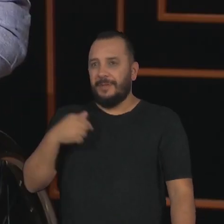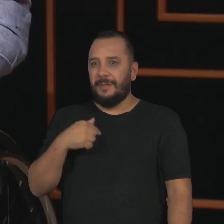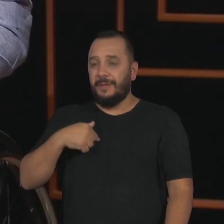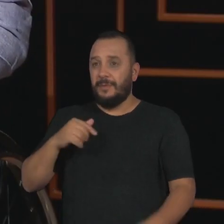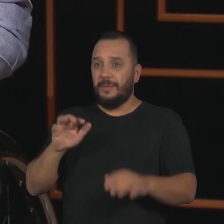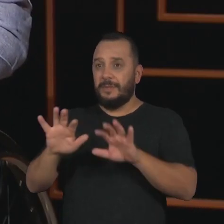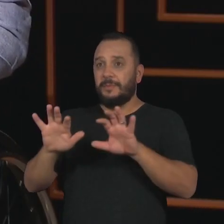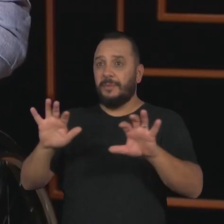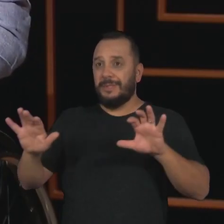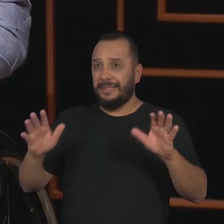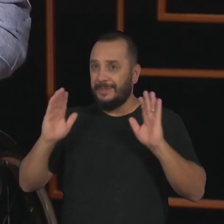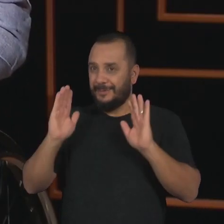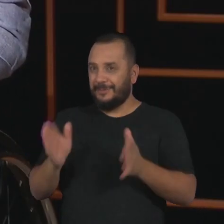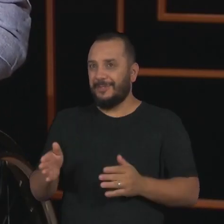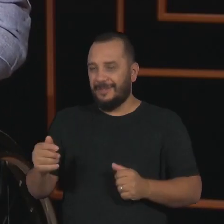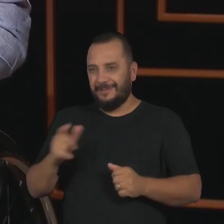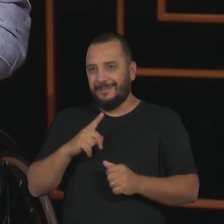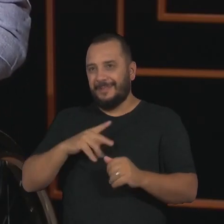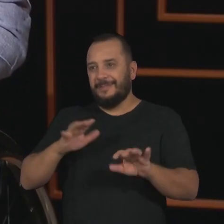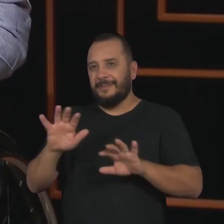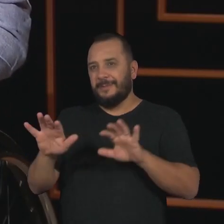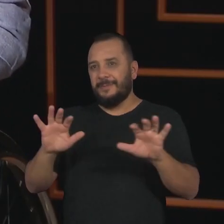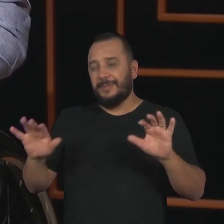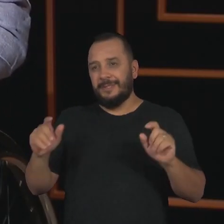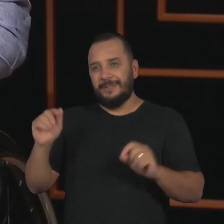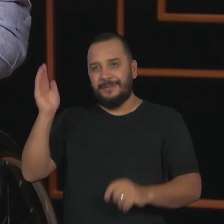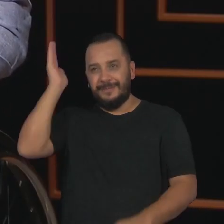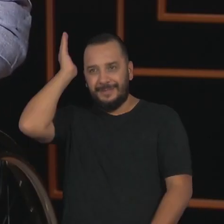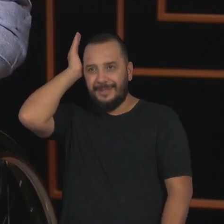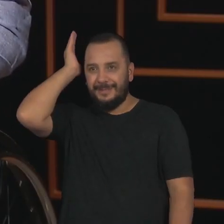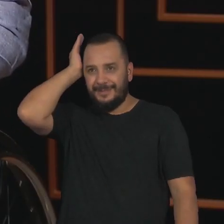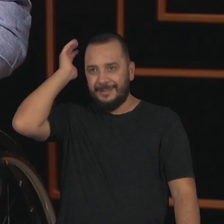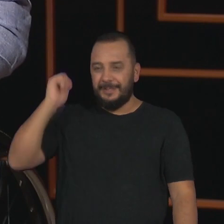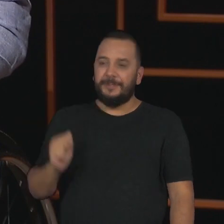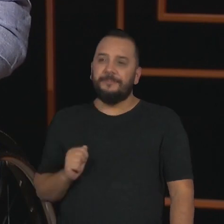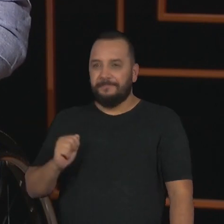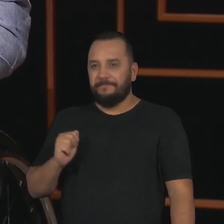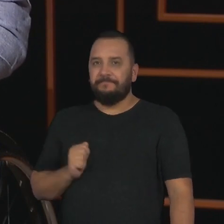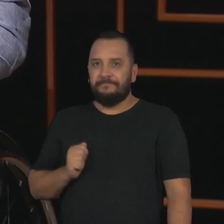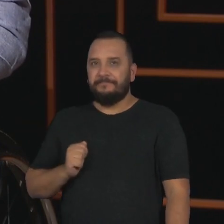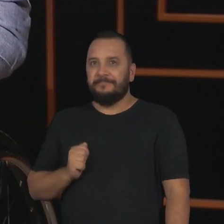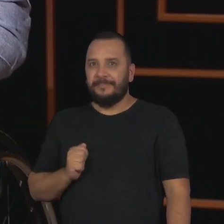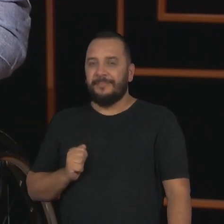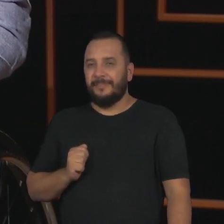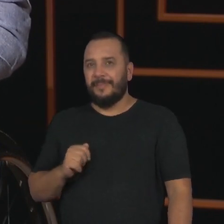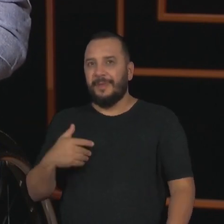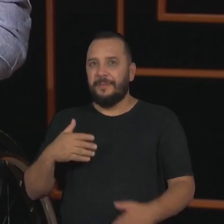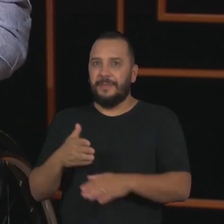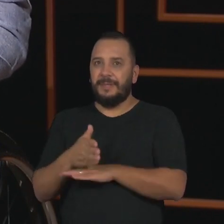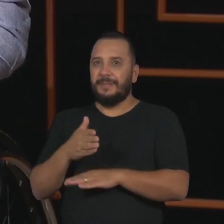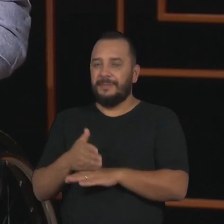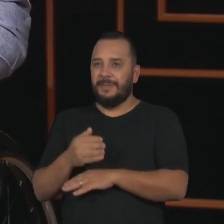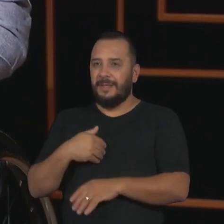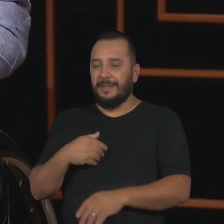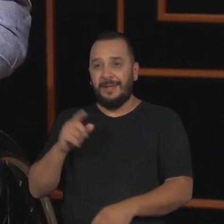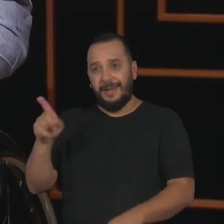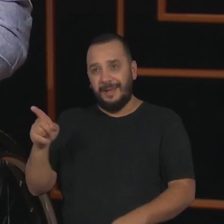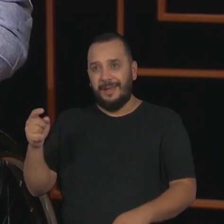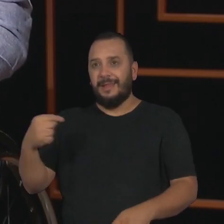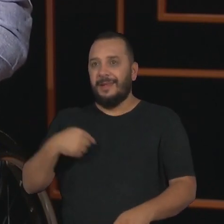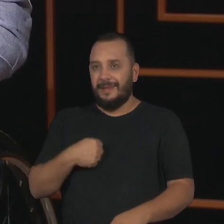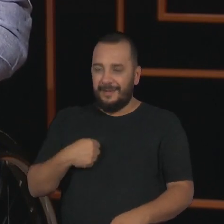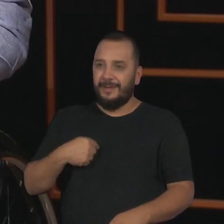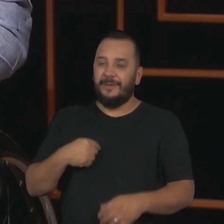exposição, teve uma exposição no Sesc, que participava ela, eu,